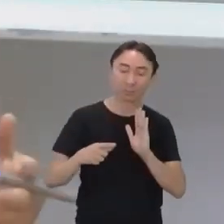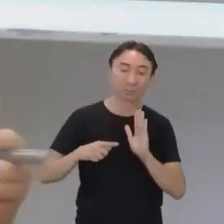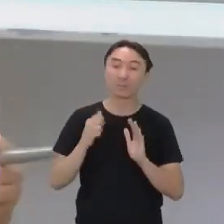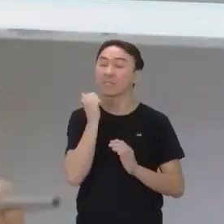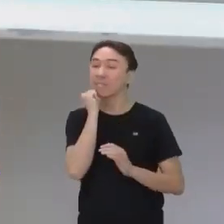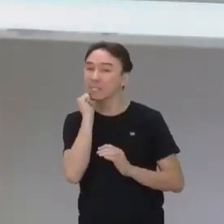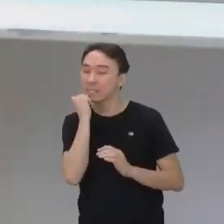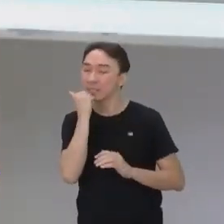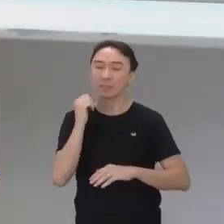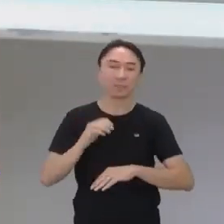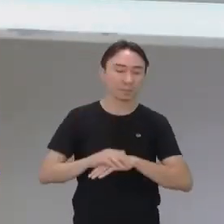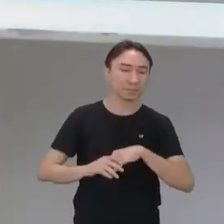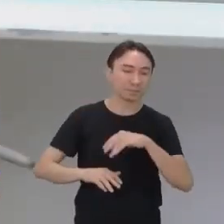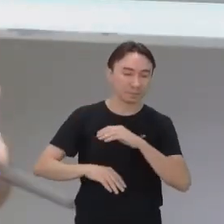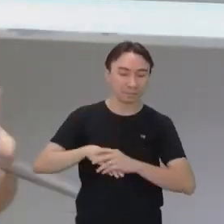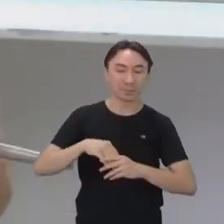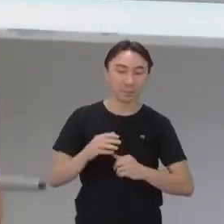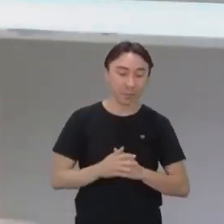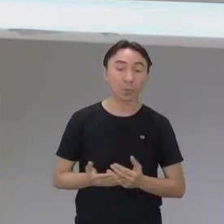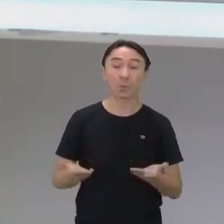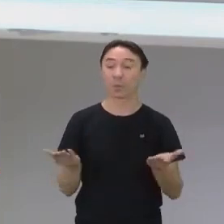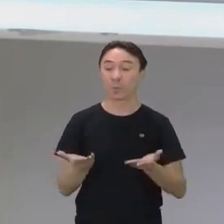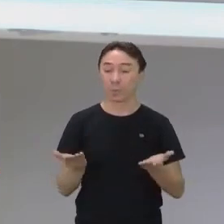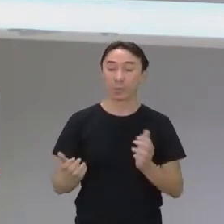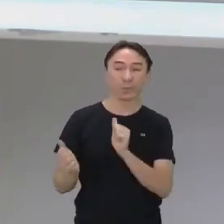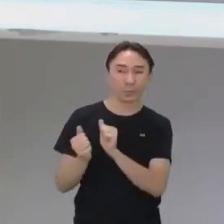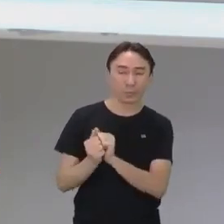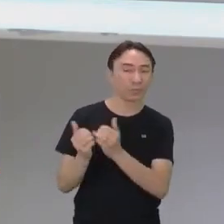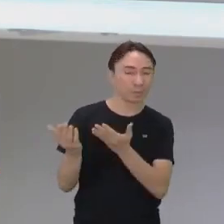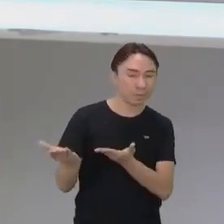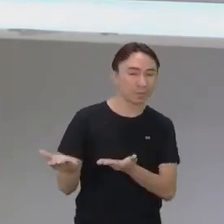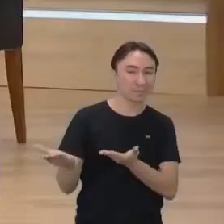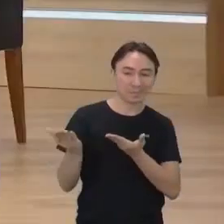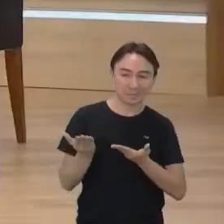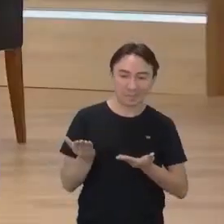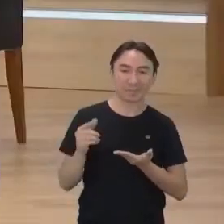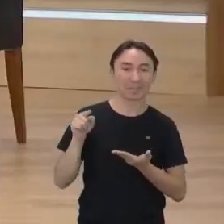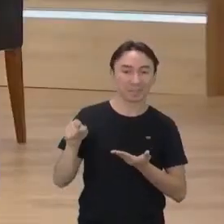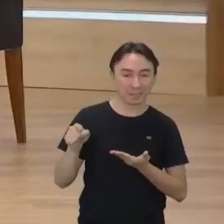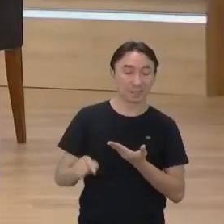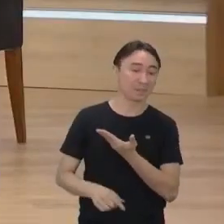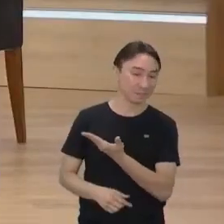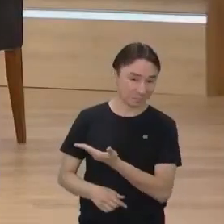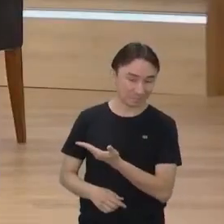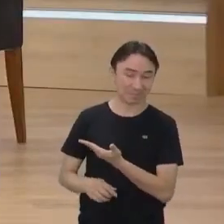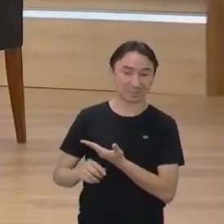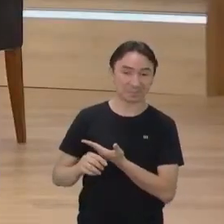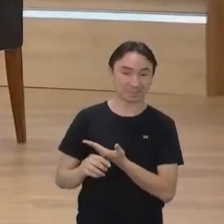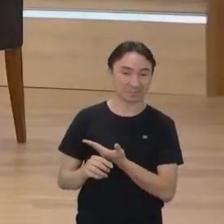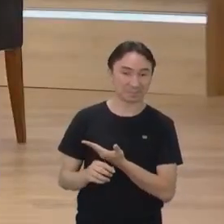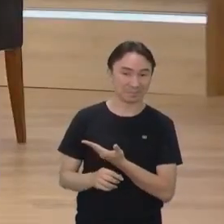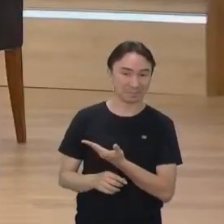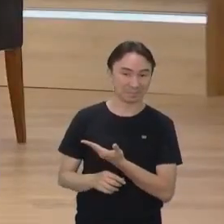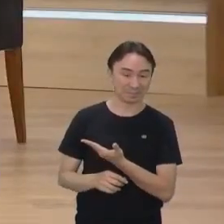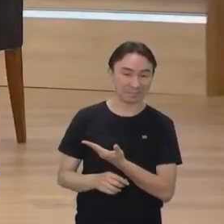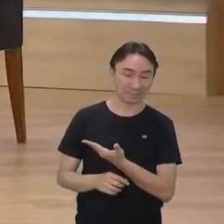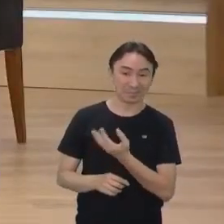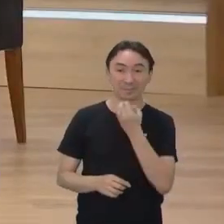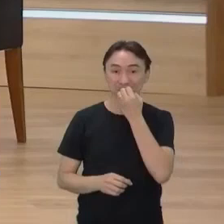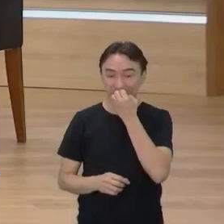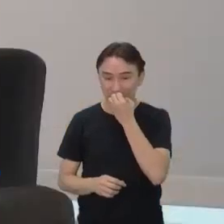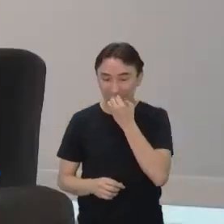vai participar com a nossa aula de hoje, né, vai ter essa interação com a gente hoje aqui, é o professor Jocélio. Tudo bem, professor? Tudo bem,